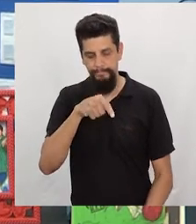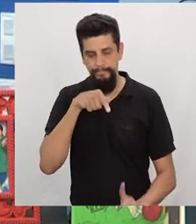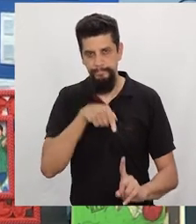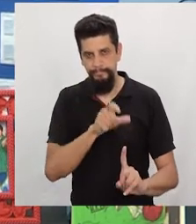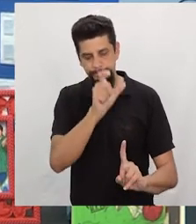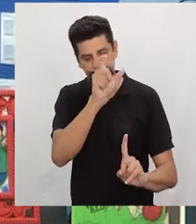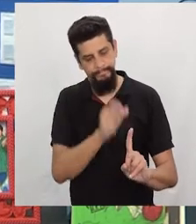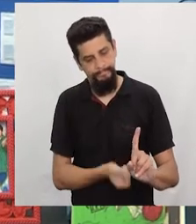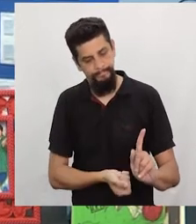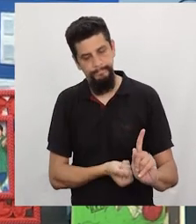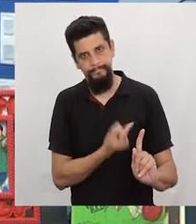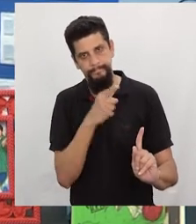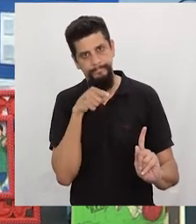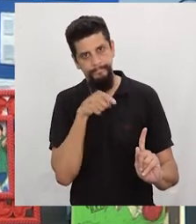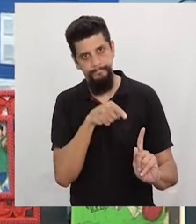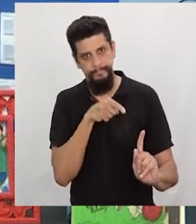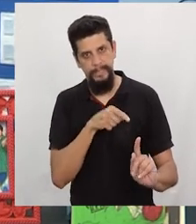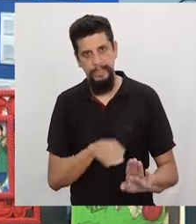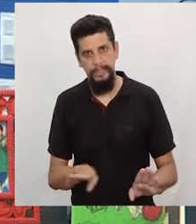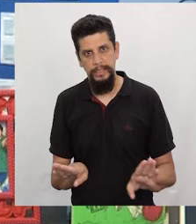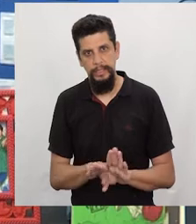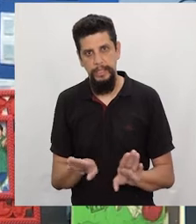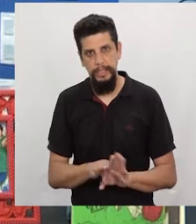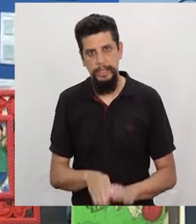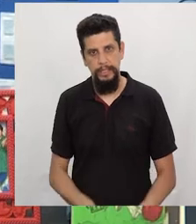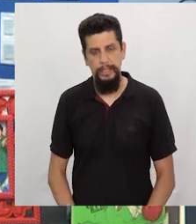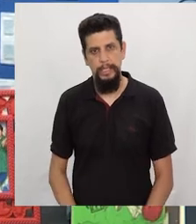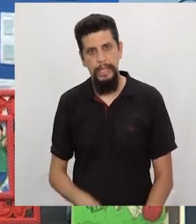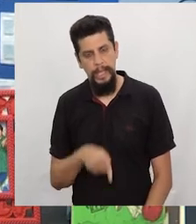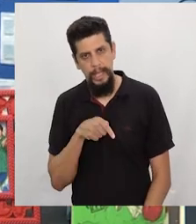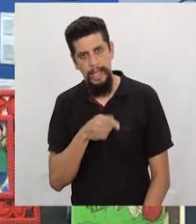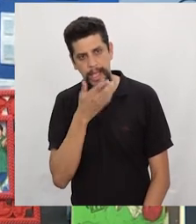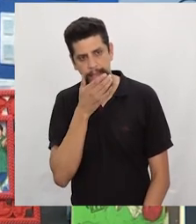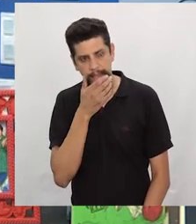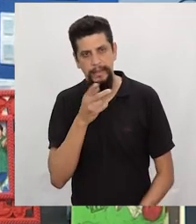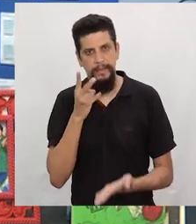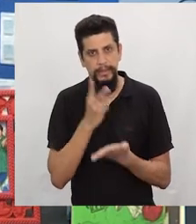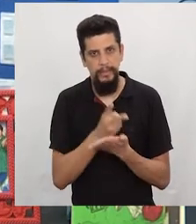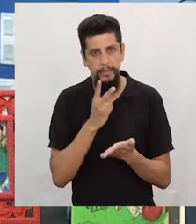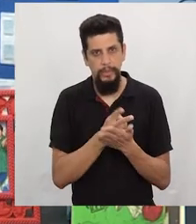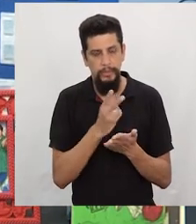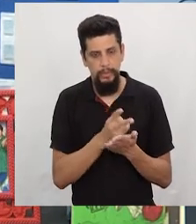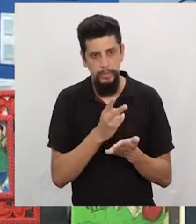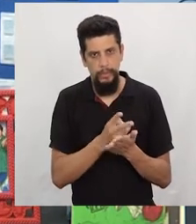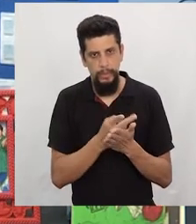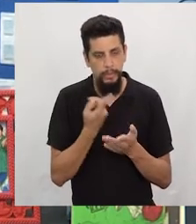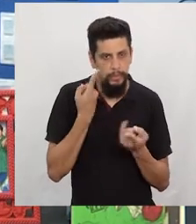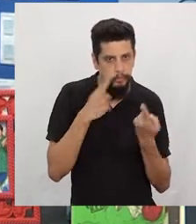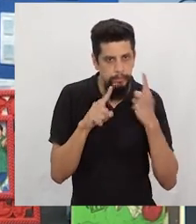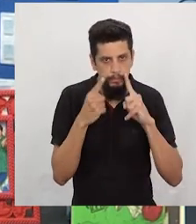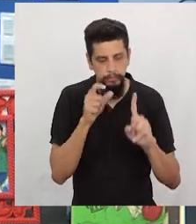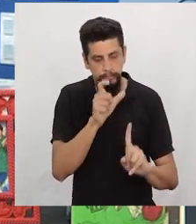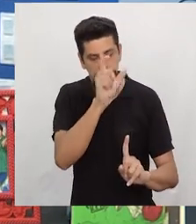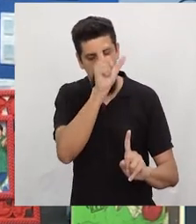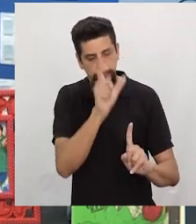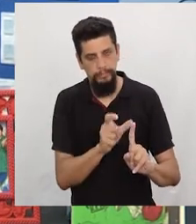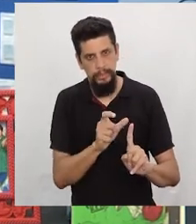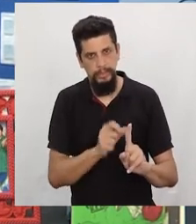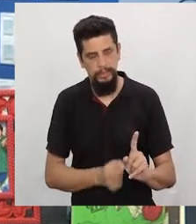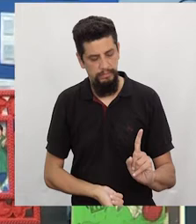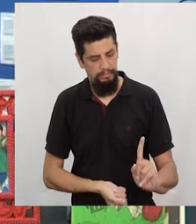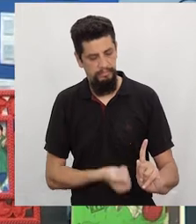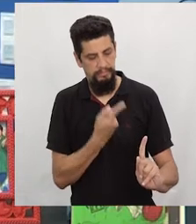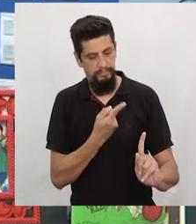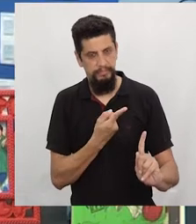Ele foi considerado suspeito e eles acordaram que eles vão continuar investigando o Teobaldo, que é um sujeito